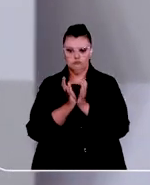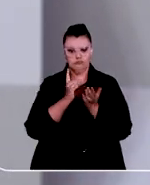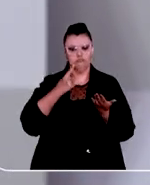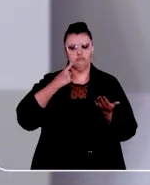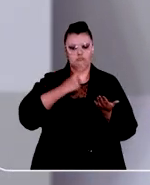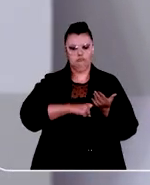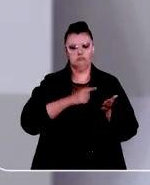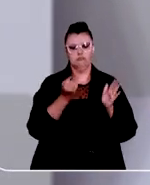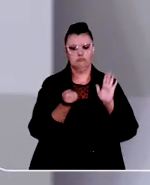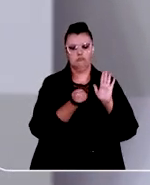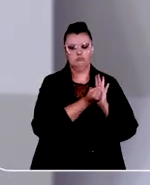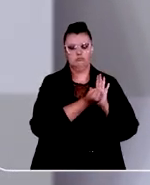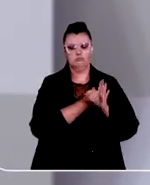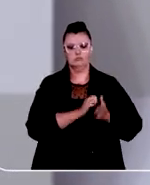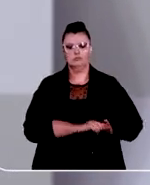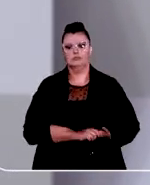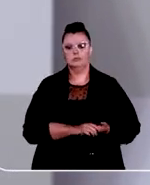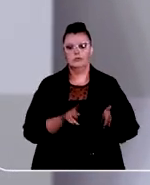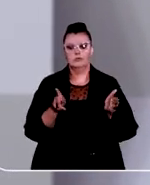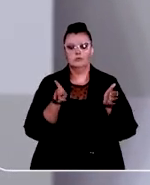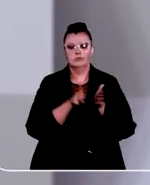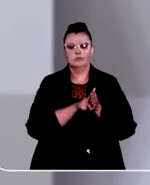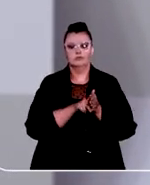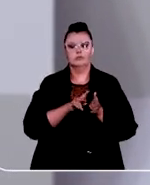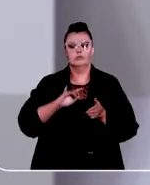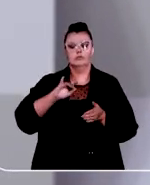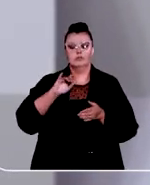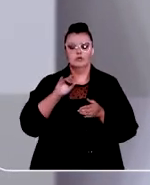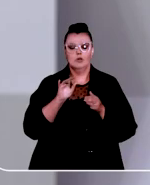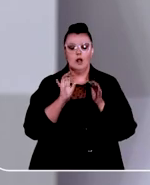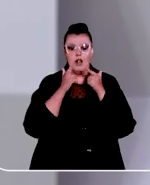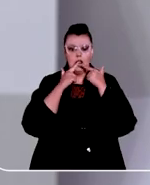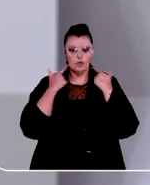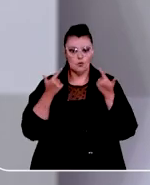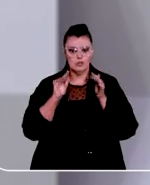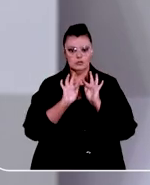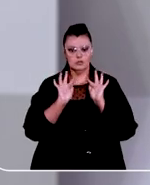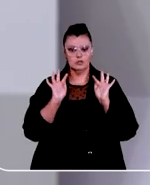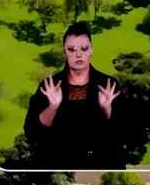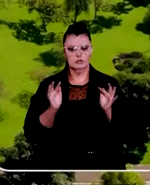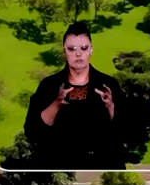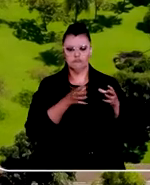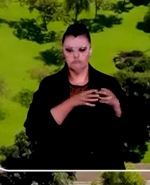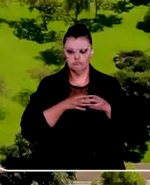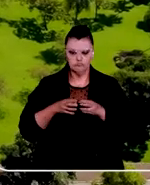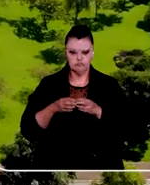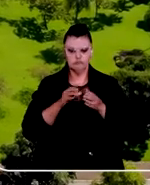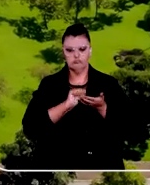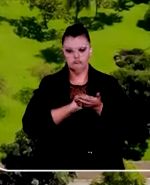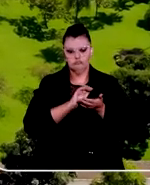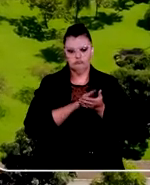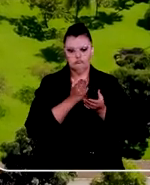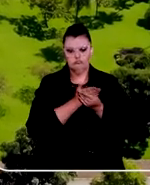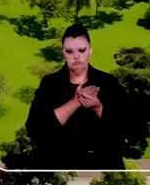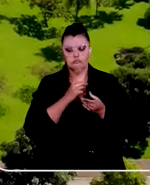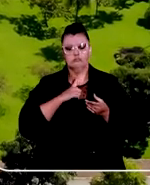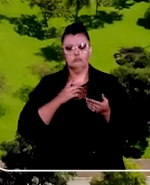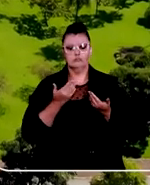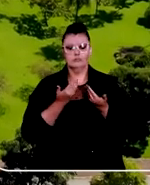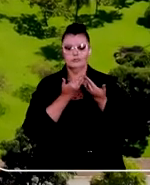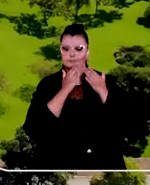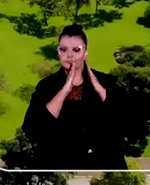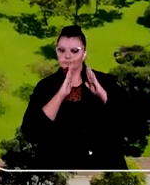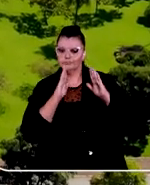tanto que formou um grupo de trabalho para incentivar o uso da linguagem simples a criação do grupo marca